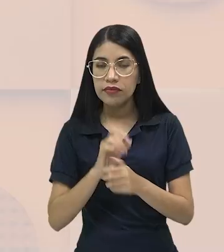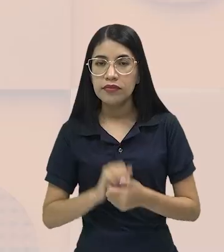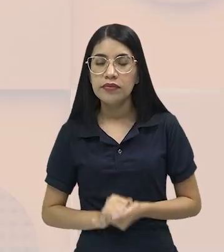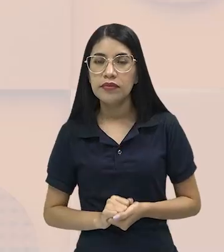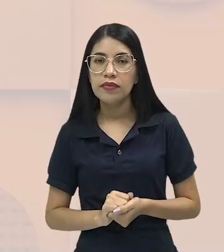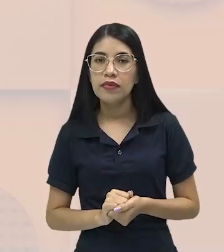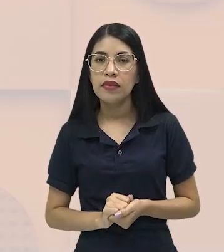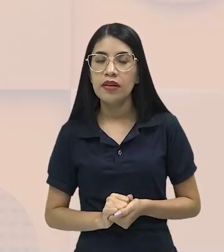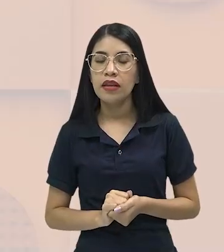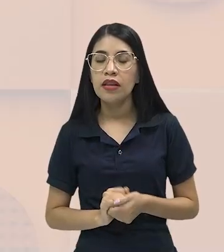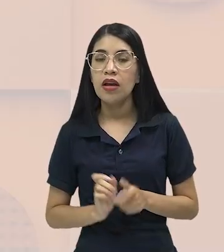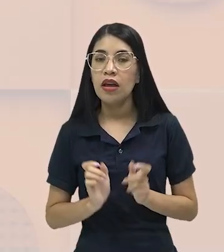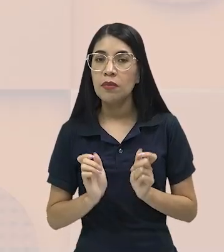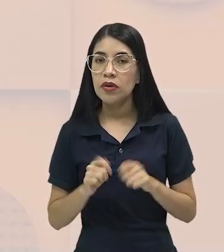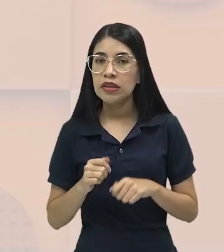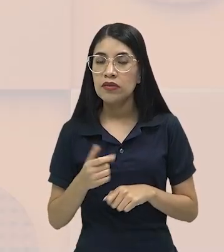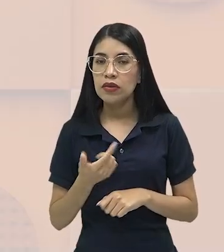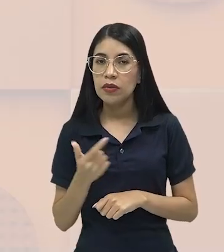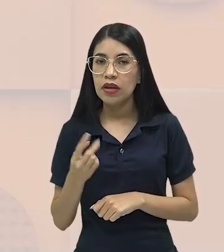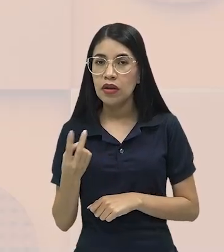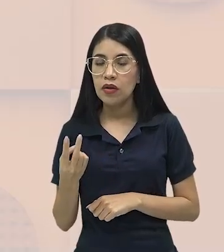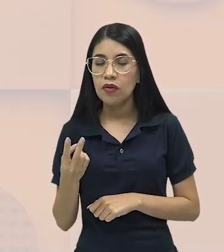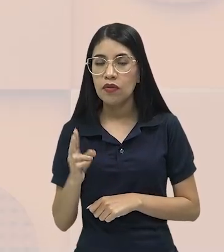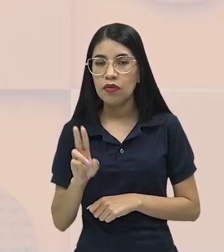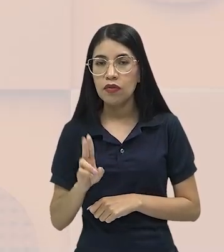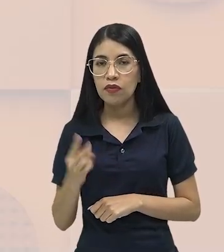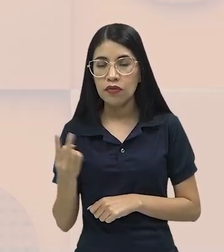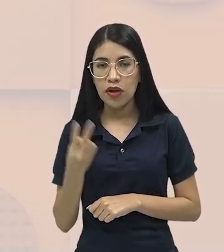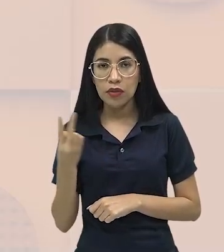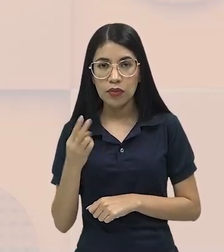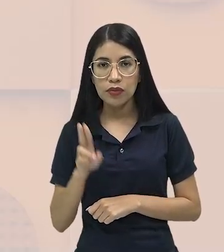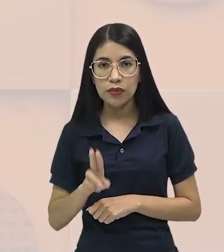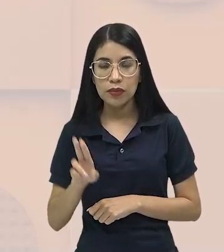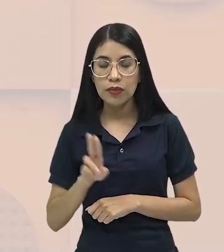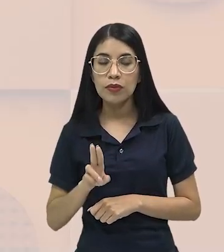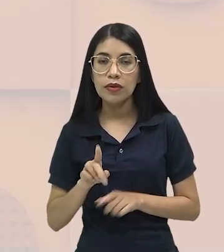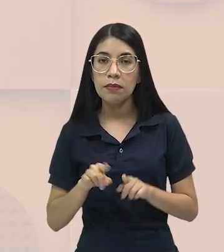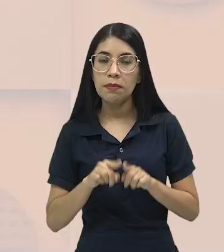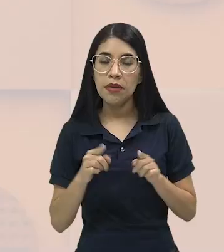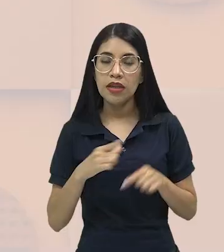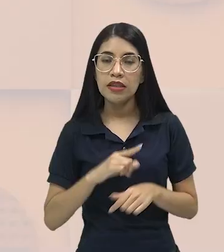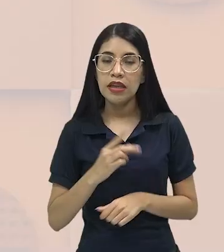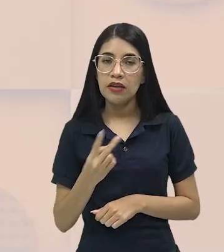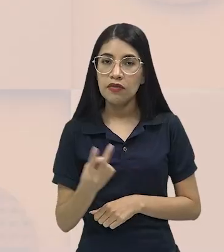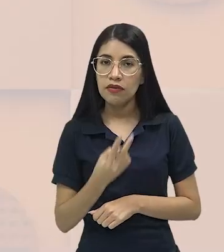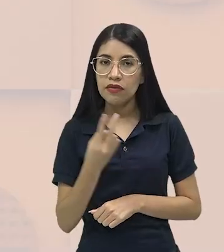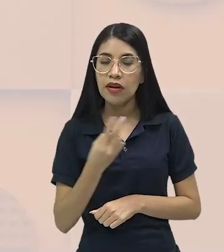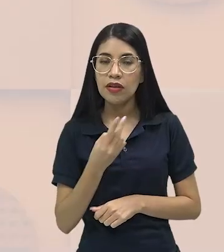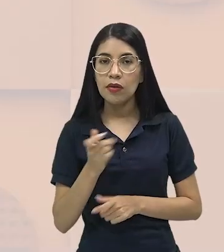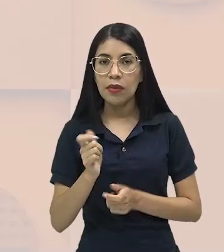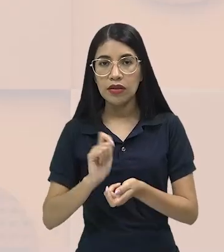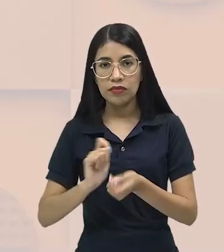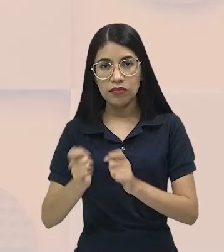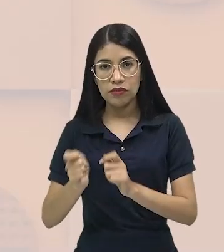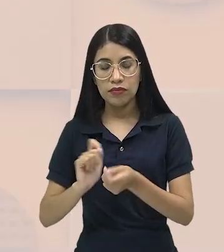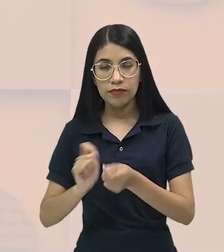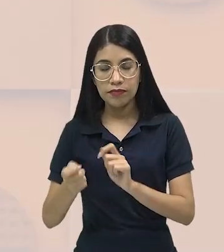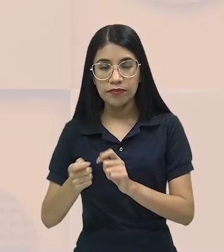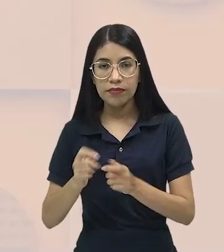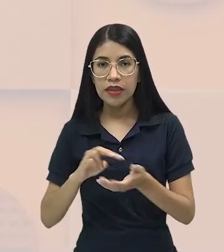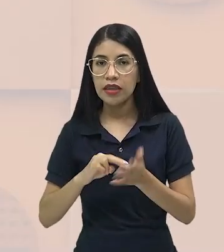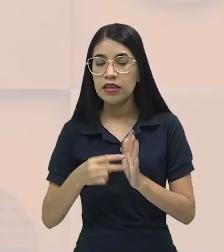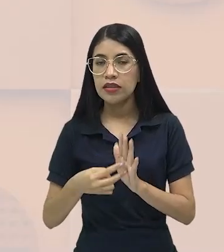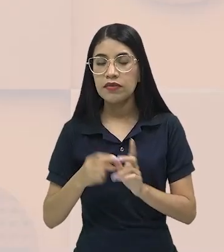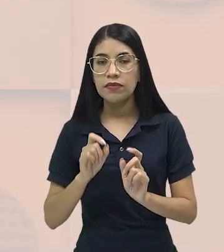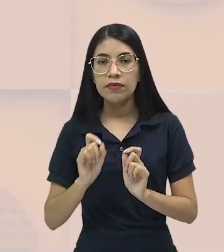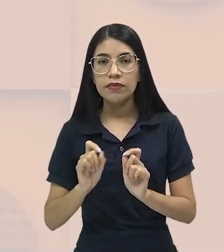ele pode não ter valor de uso, em teoria, né, mas ele tem um valor alto de troca. O que ele quer